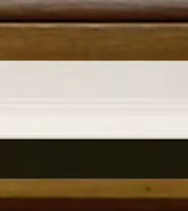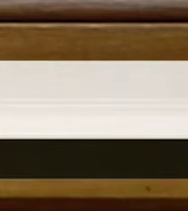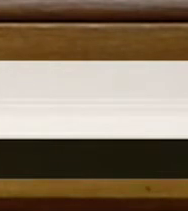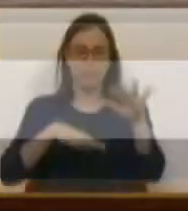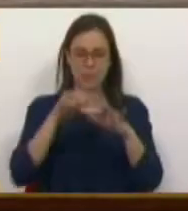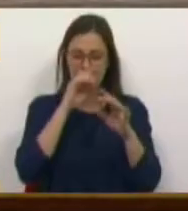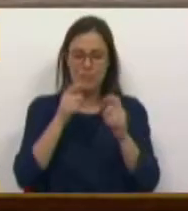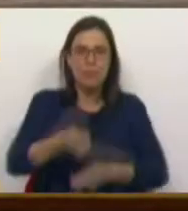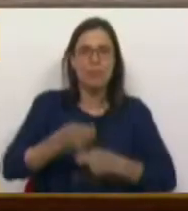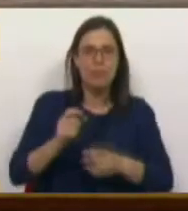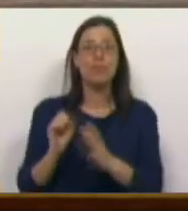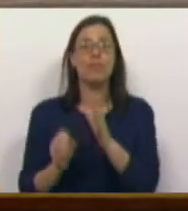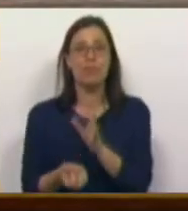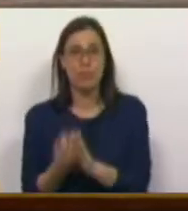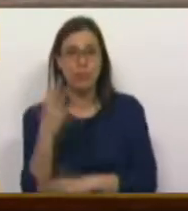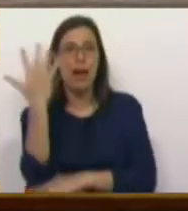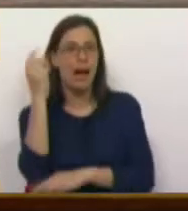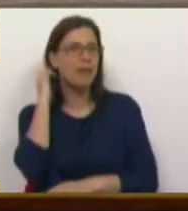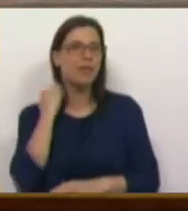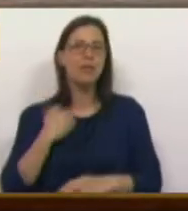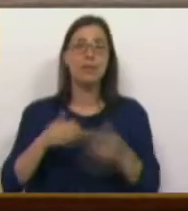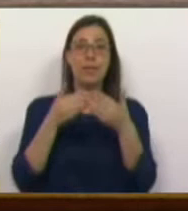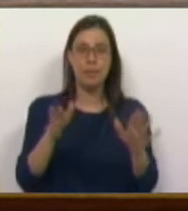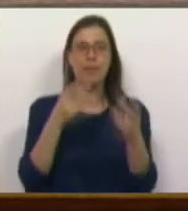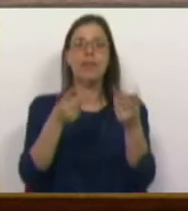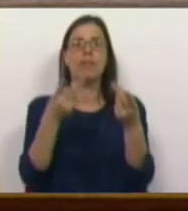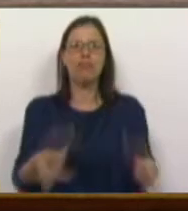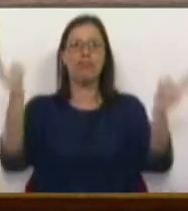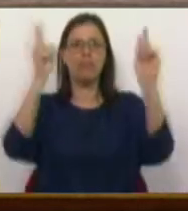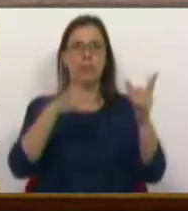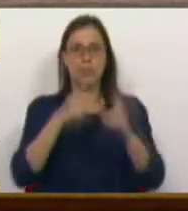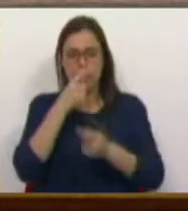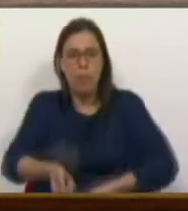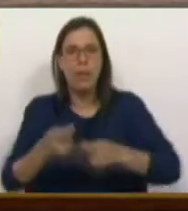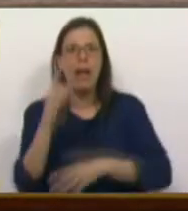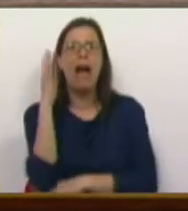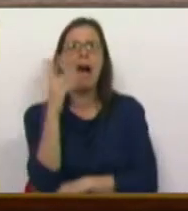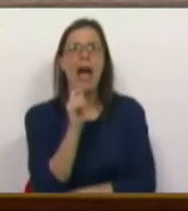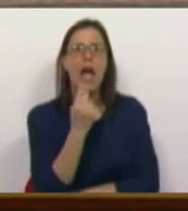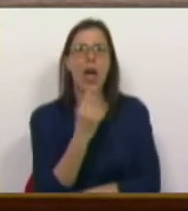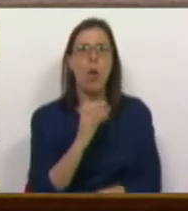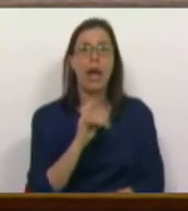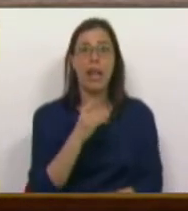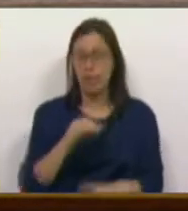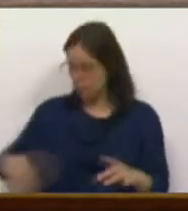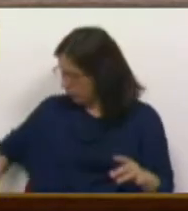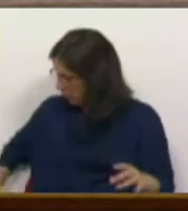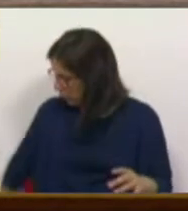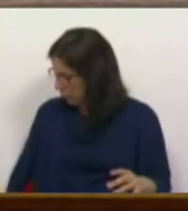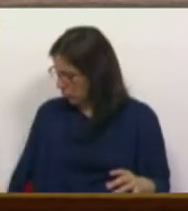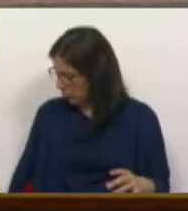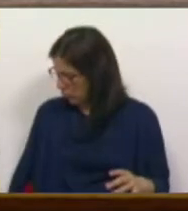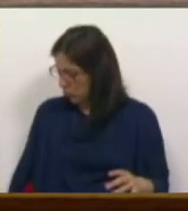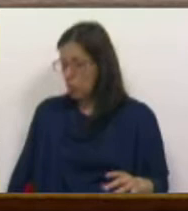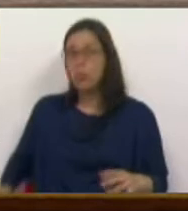de arborização e rearborização foi uma porta aberta à liberalização do plantio do eucalipto. Há justificadas razões para